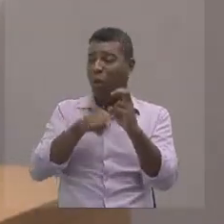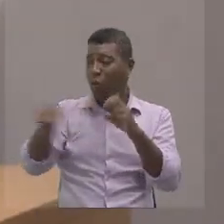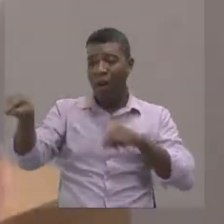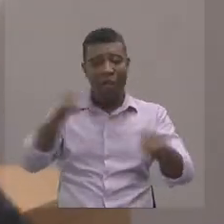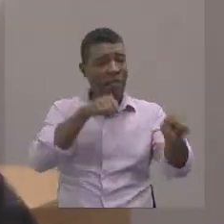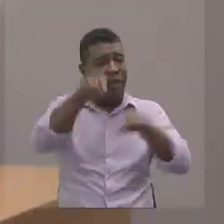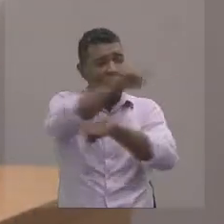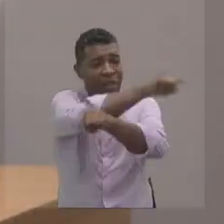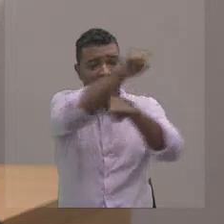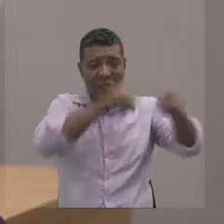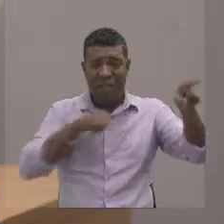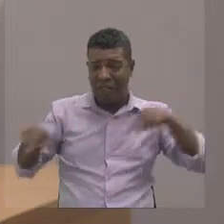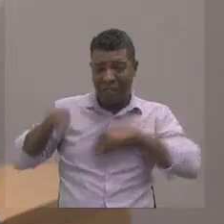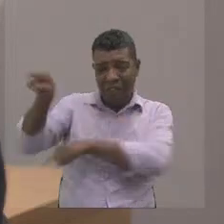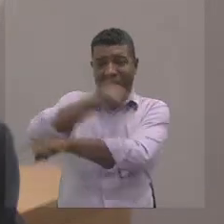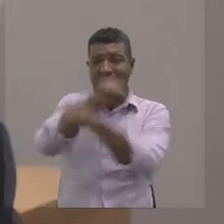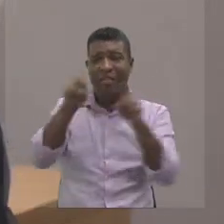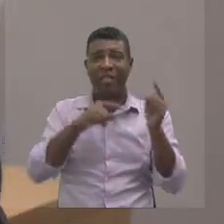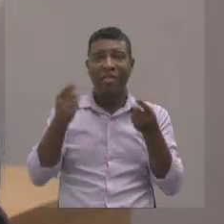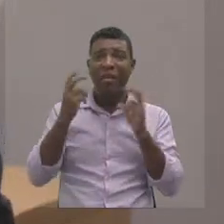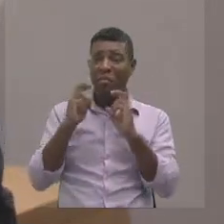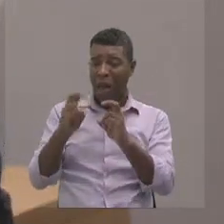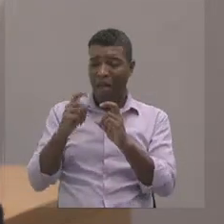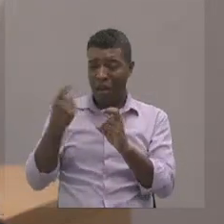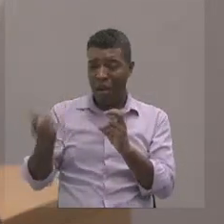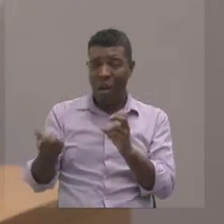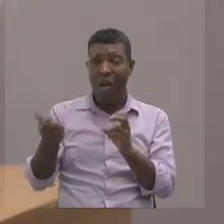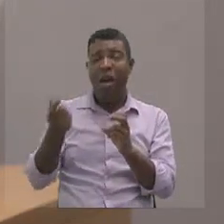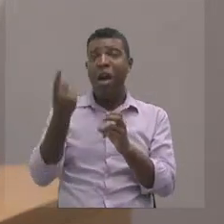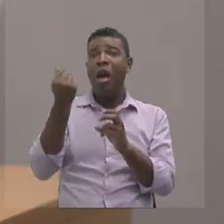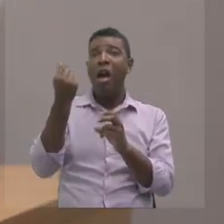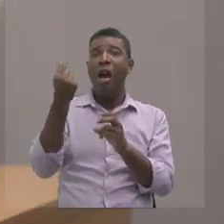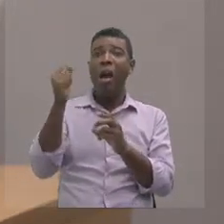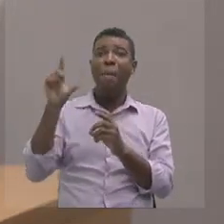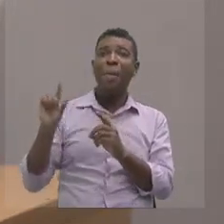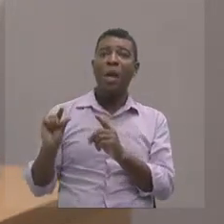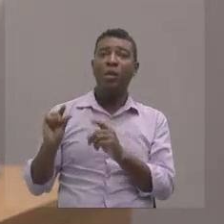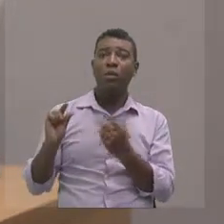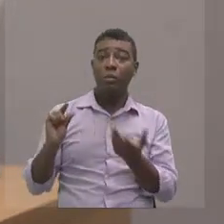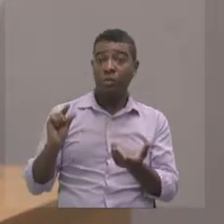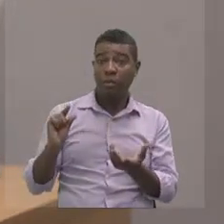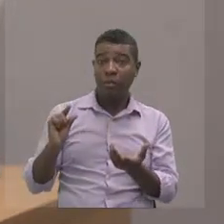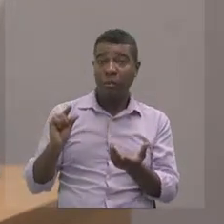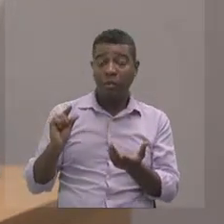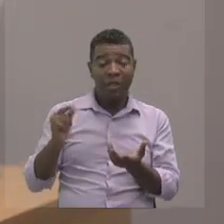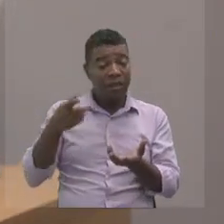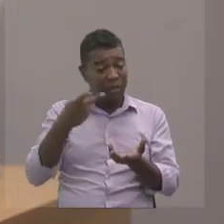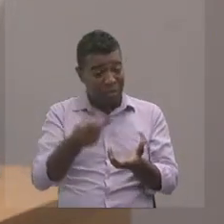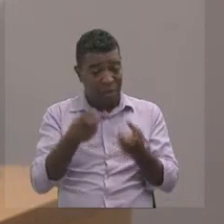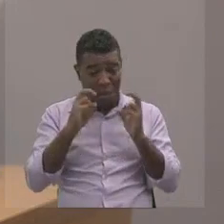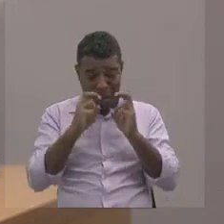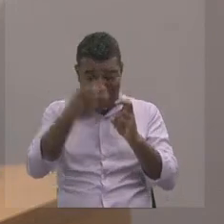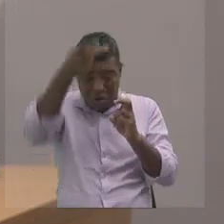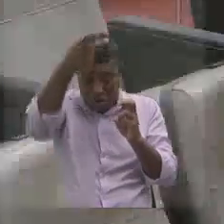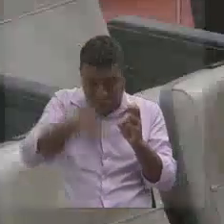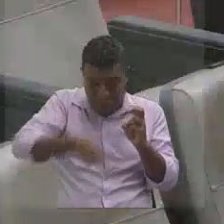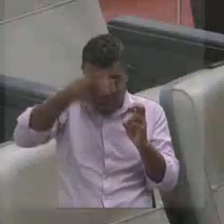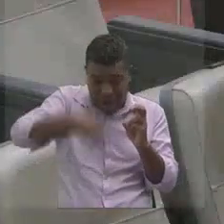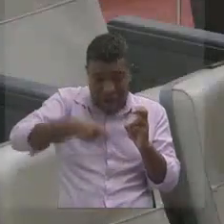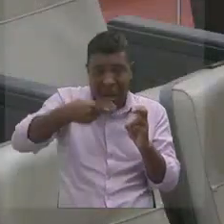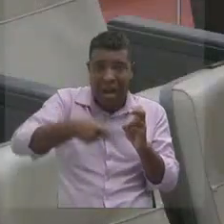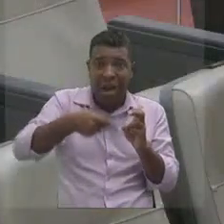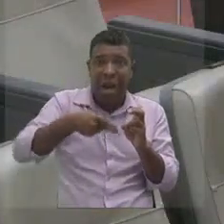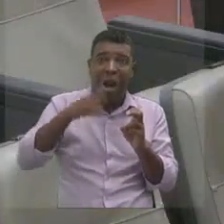de sucateamento do metrô de dentro desse processo de privatização E que nos preocupa muito e esse é o primeiro tema